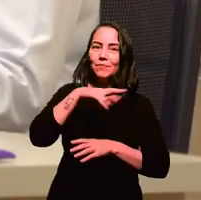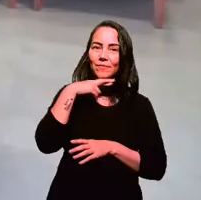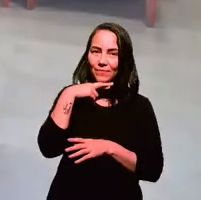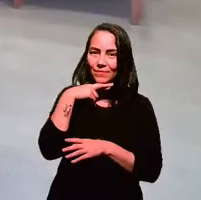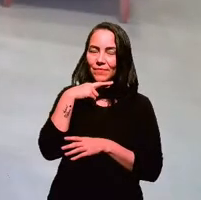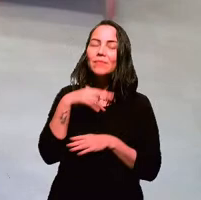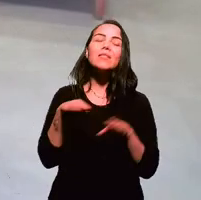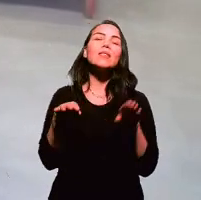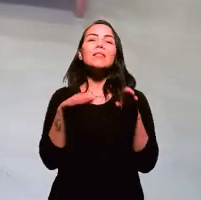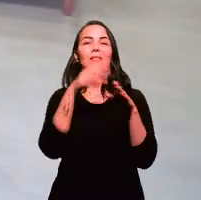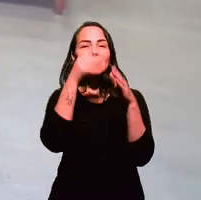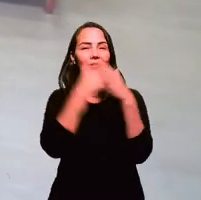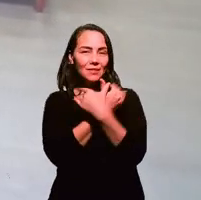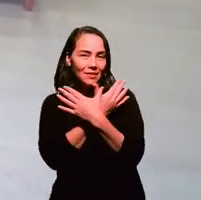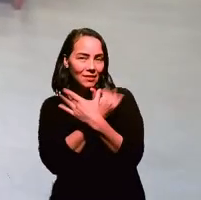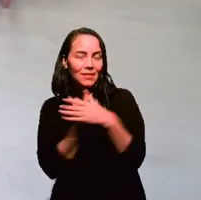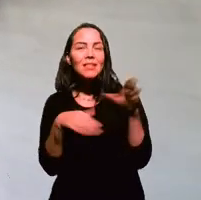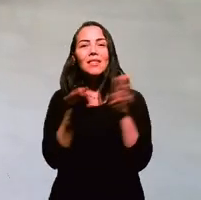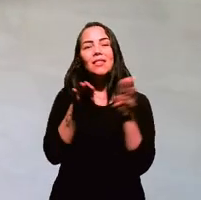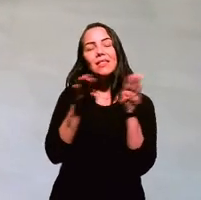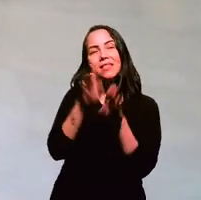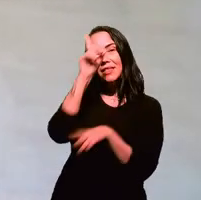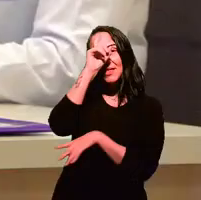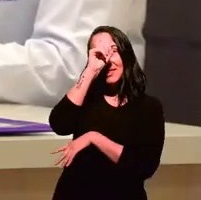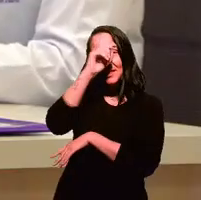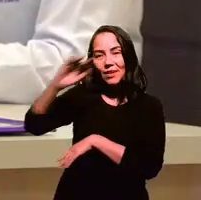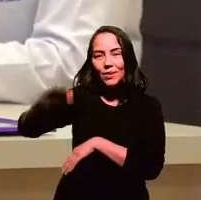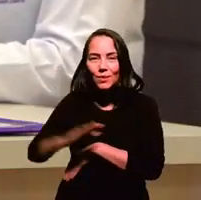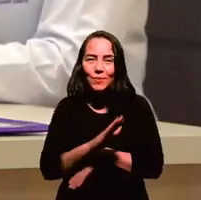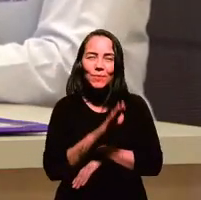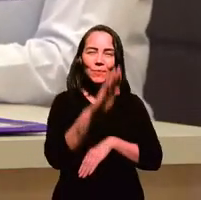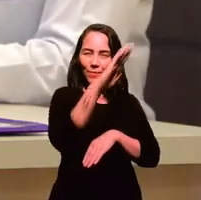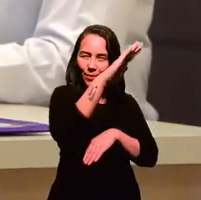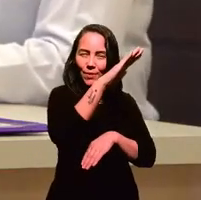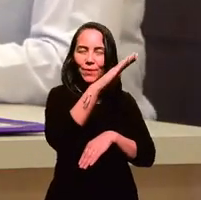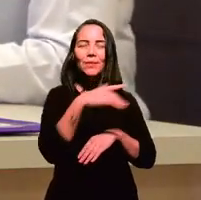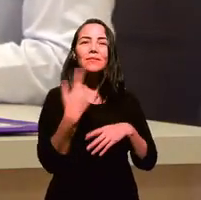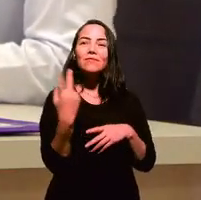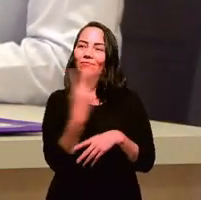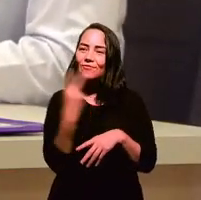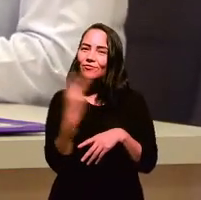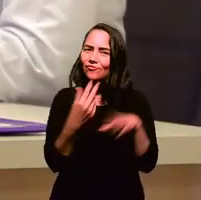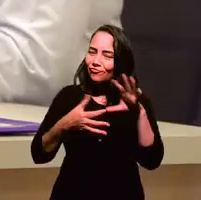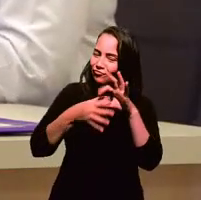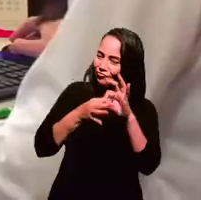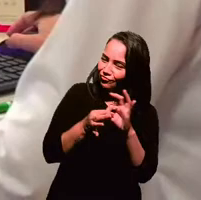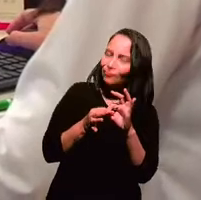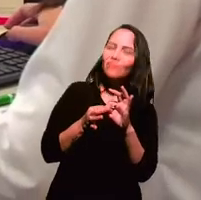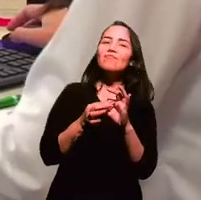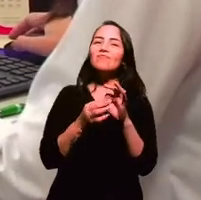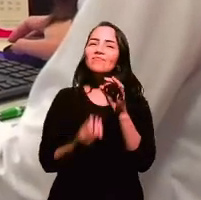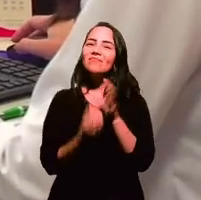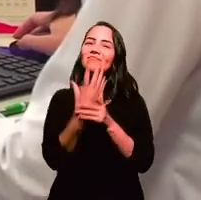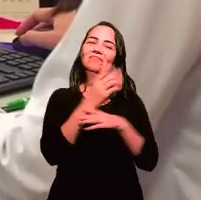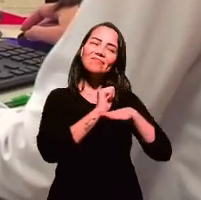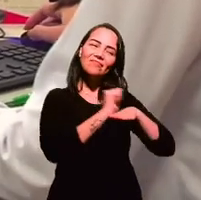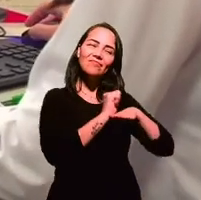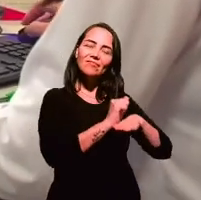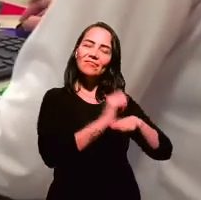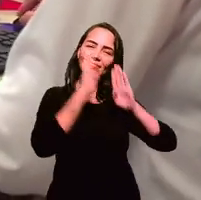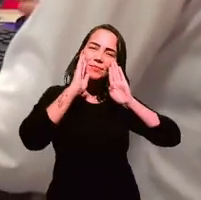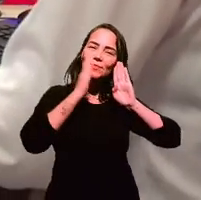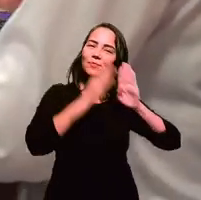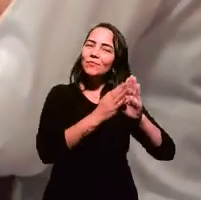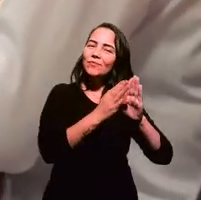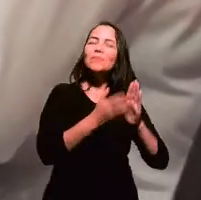para dar sustentabilidade para os hospitais, dar um atendimento excepcional para os usuários e com uma condição